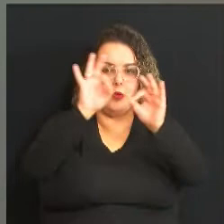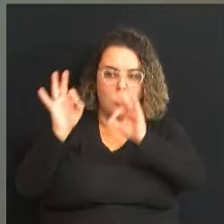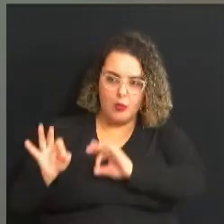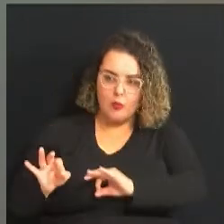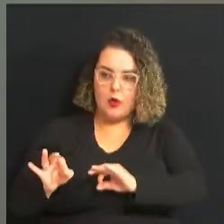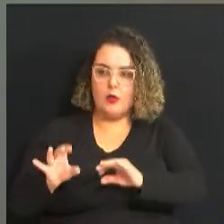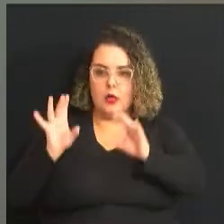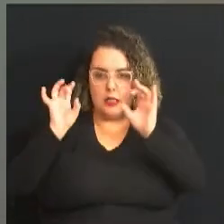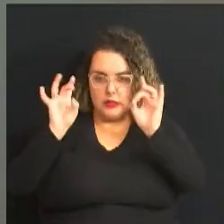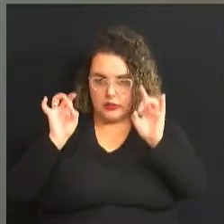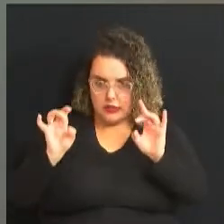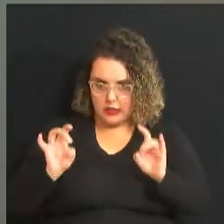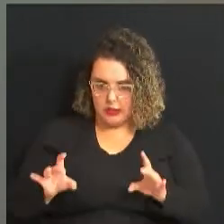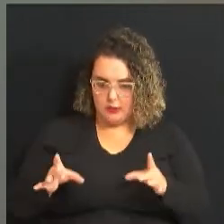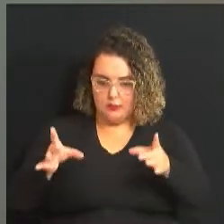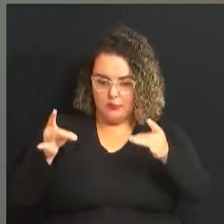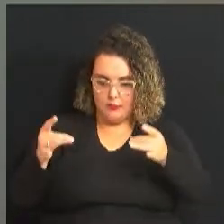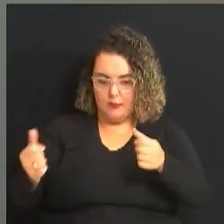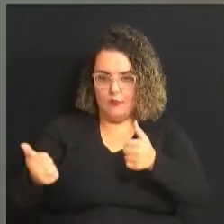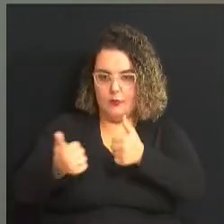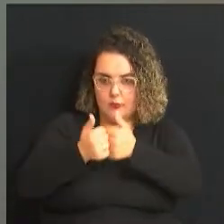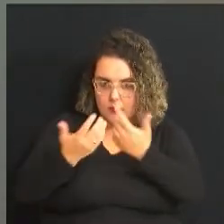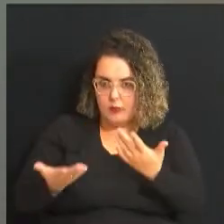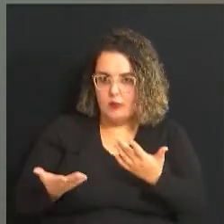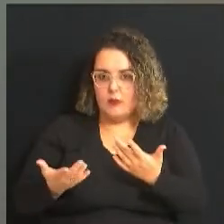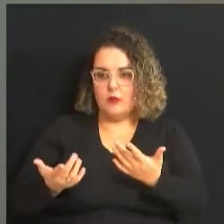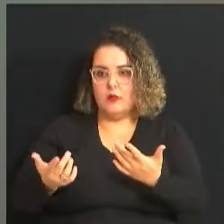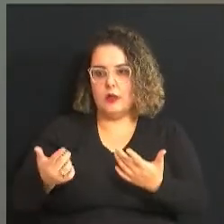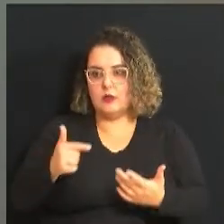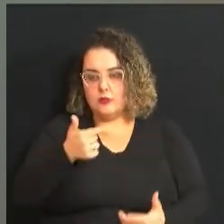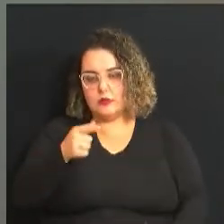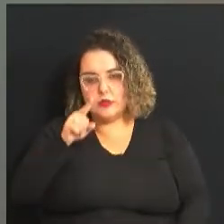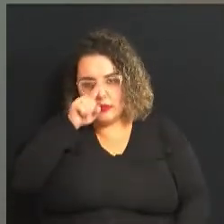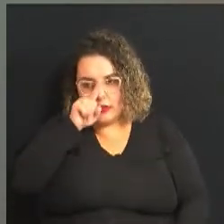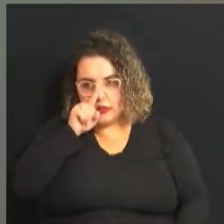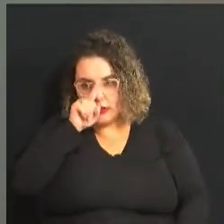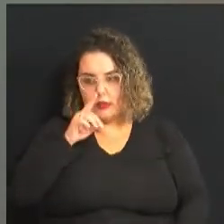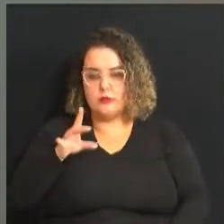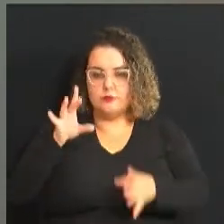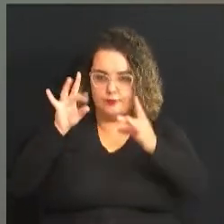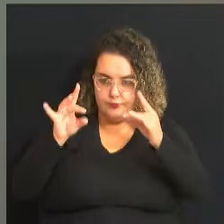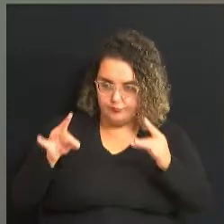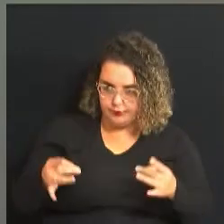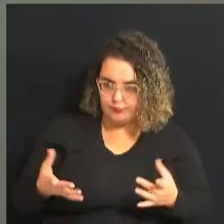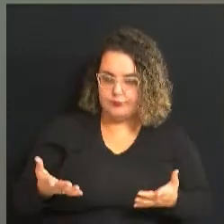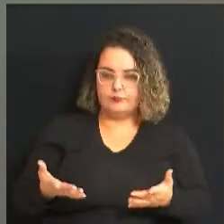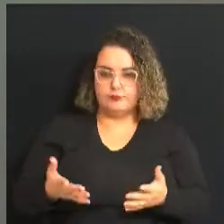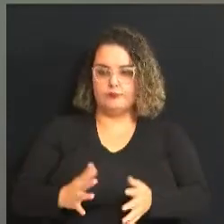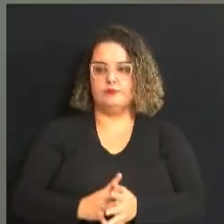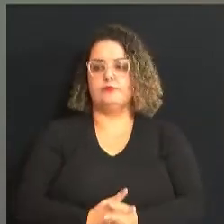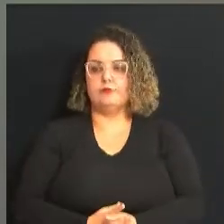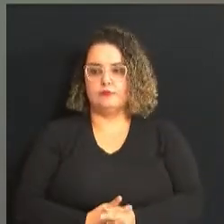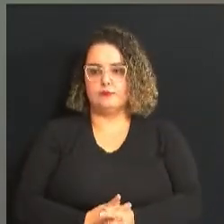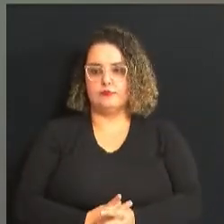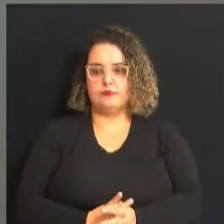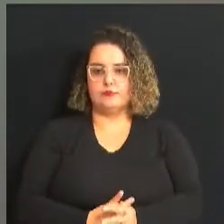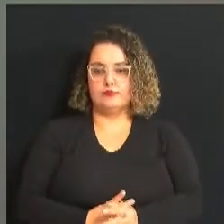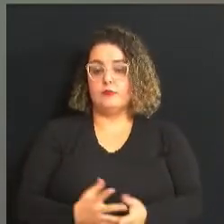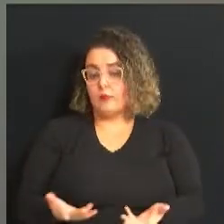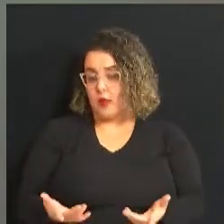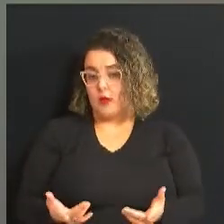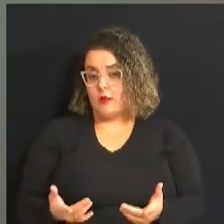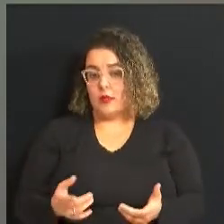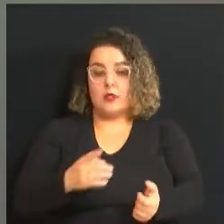mais próximo, fazer um acompanhamento um pouco mais ali delicado com relação a essa gravidez, para que essa